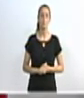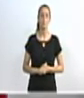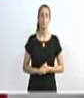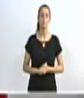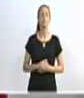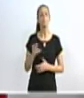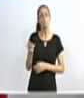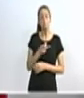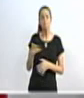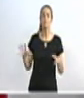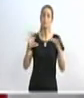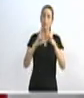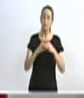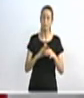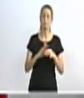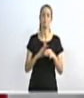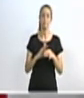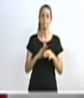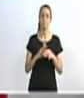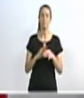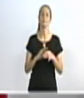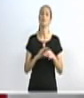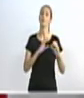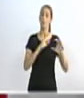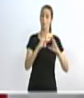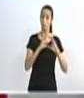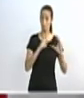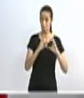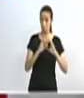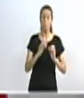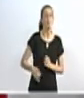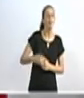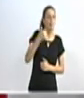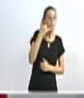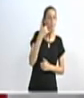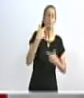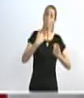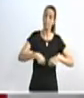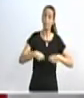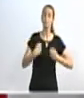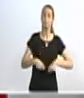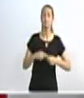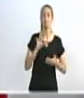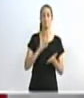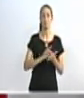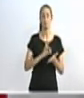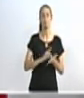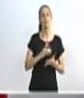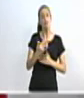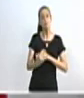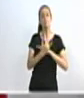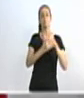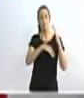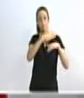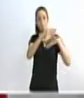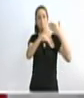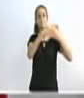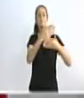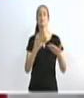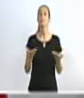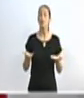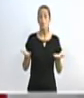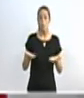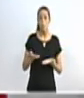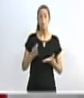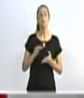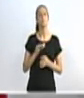são ligadas uma à outra. A telecomunicação hoje é uma necessidade para o próprio desenvolvimento. Essa era a minha contribuição